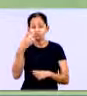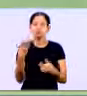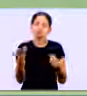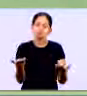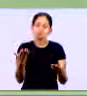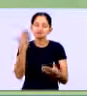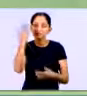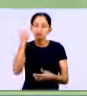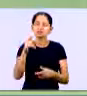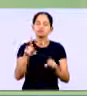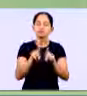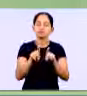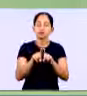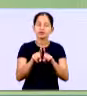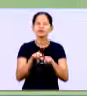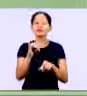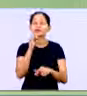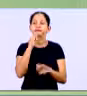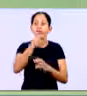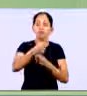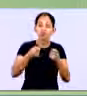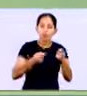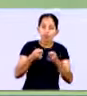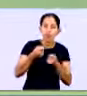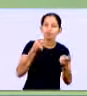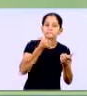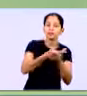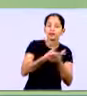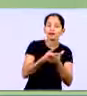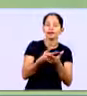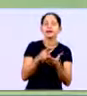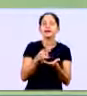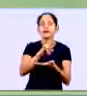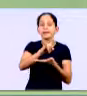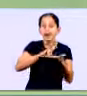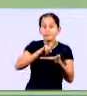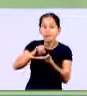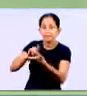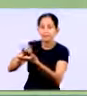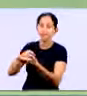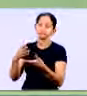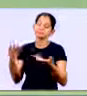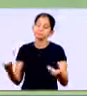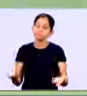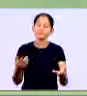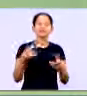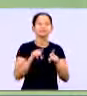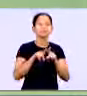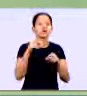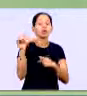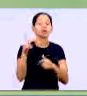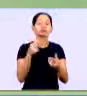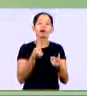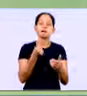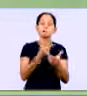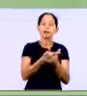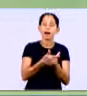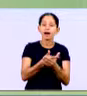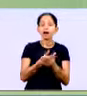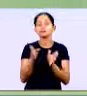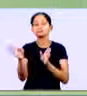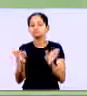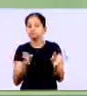pagar, tá? O controle de contas a receber, o controle de contas a pagar, o controle